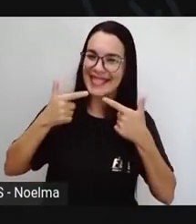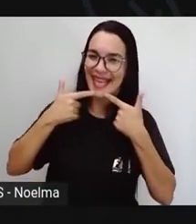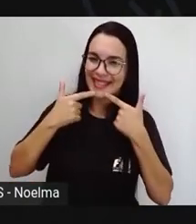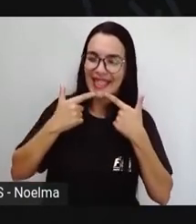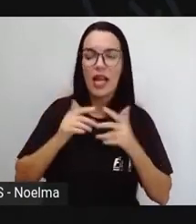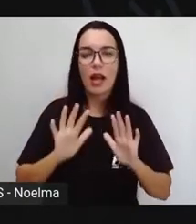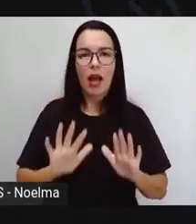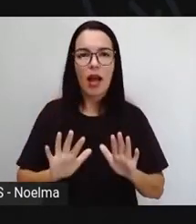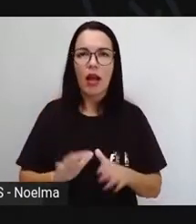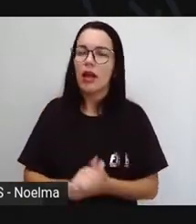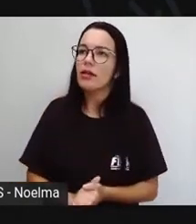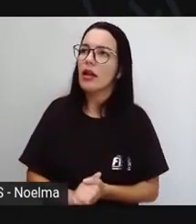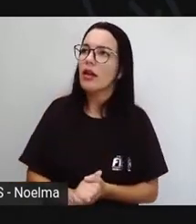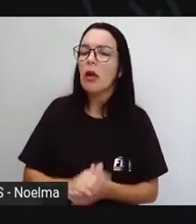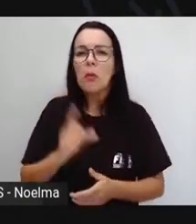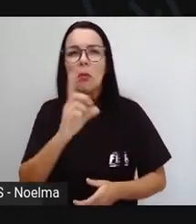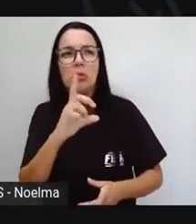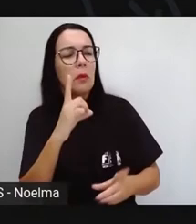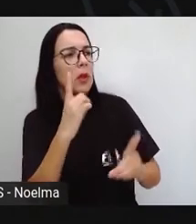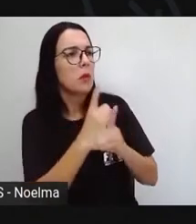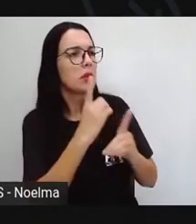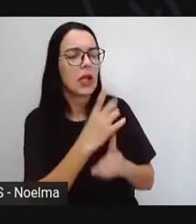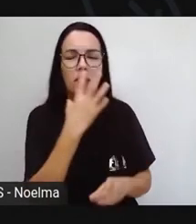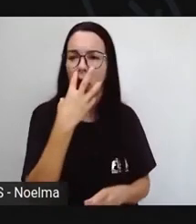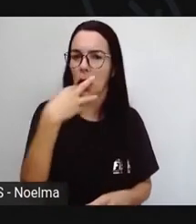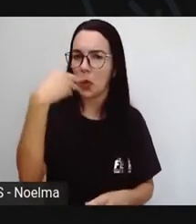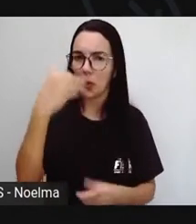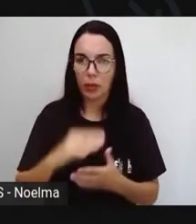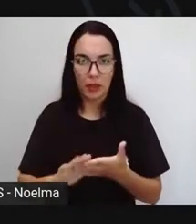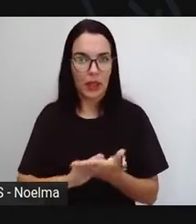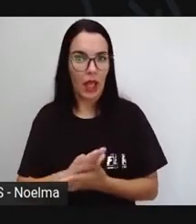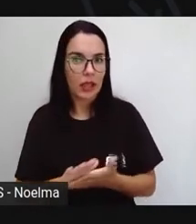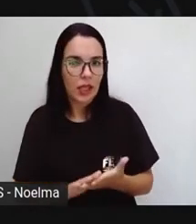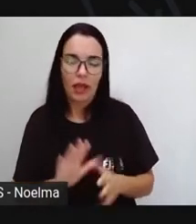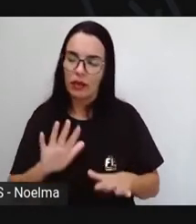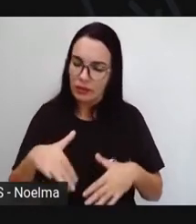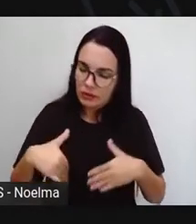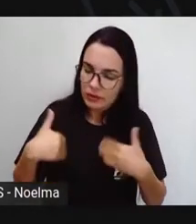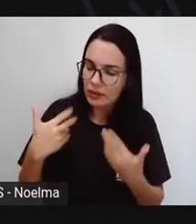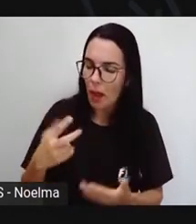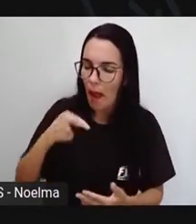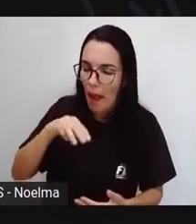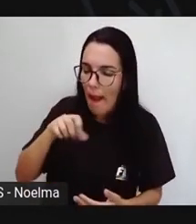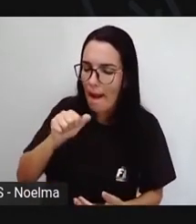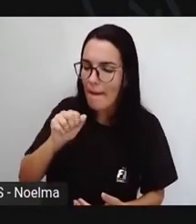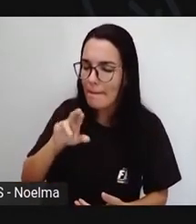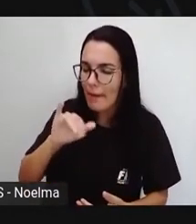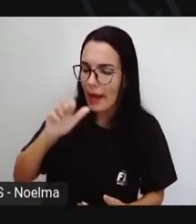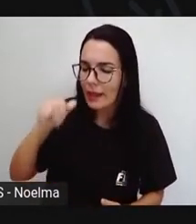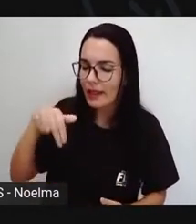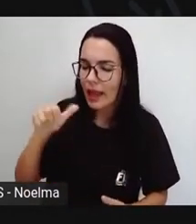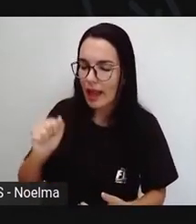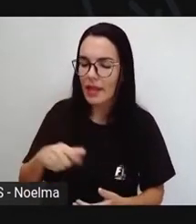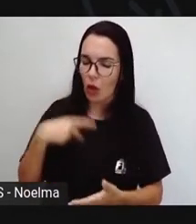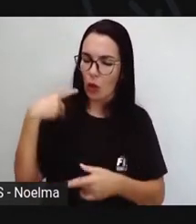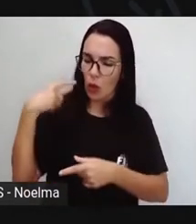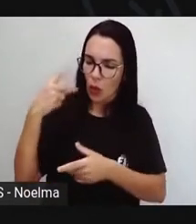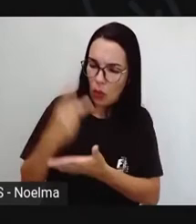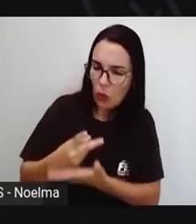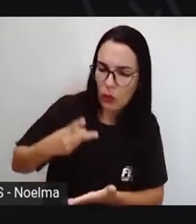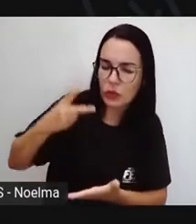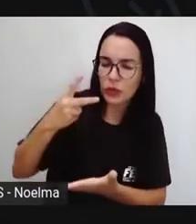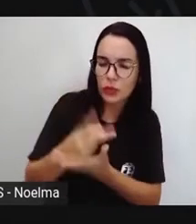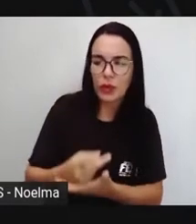Enquanto não encontrava nenhum lobo, Mariana continuava mexendo, remexendo e